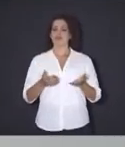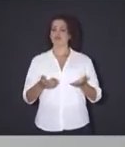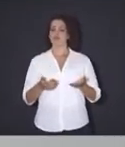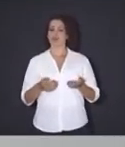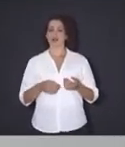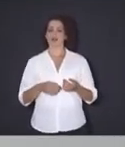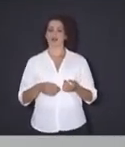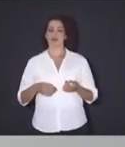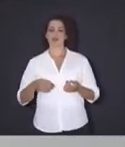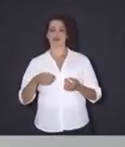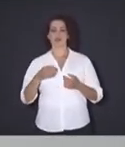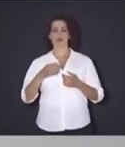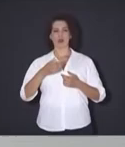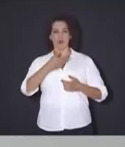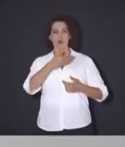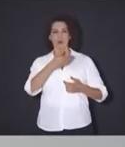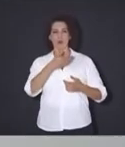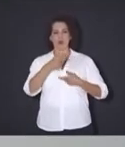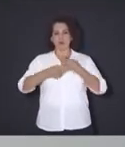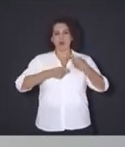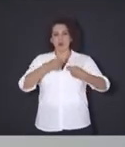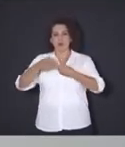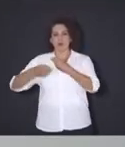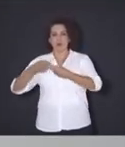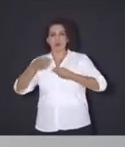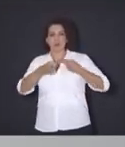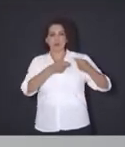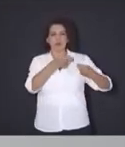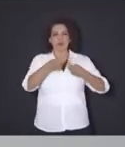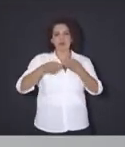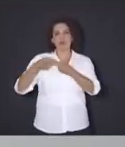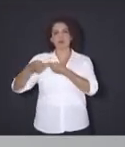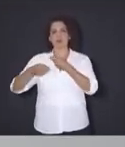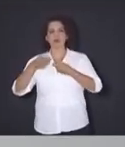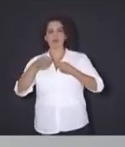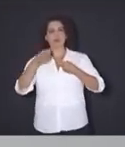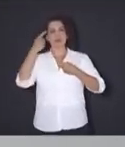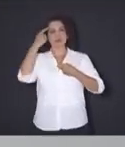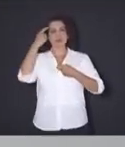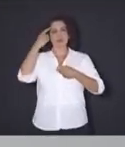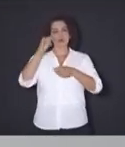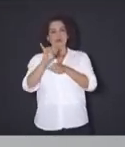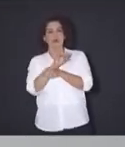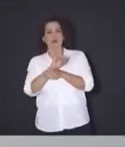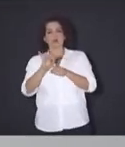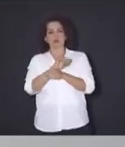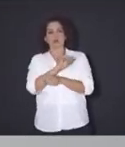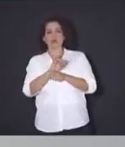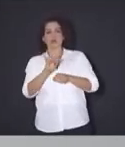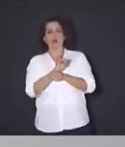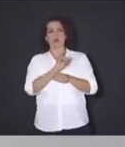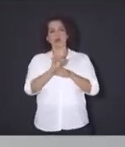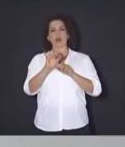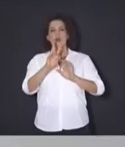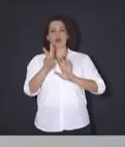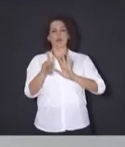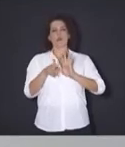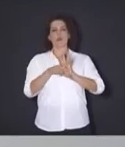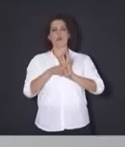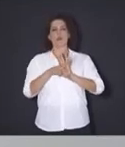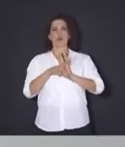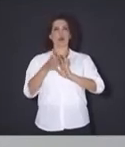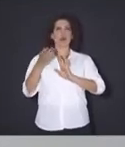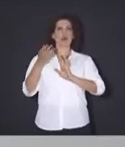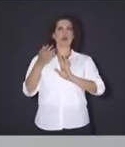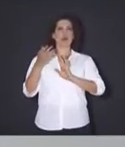o circuito financeiro de financiar e criar mecanismos próprios que é praticamente não tinha